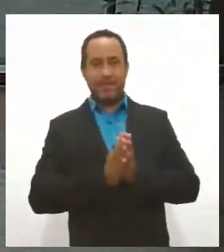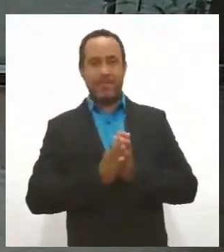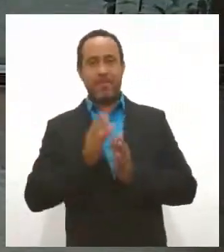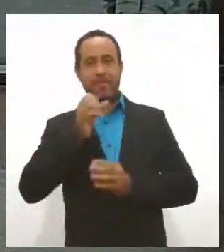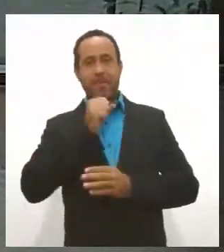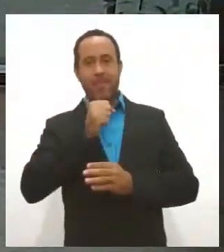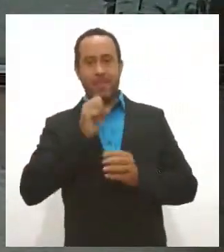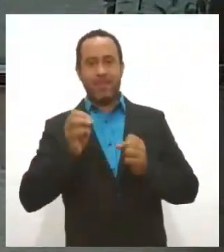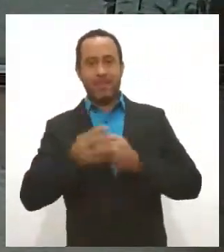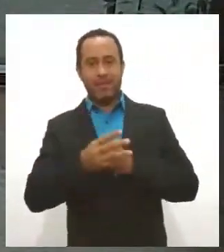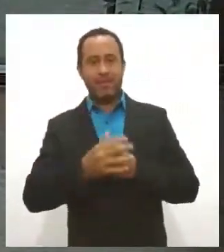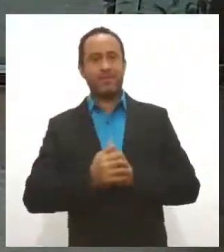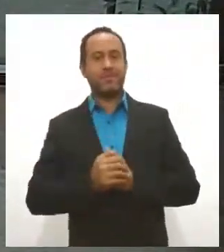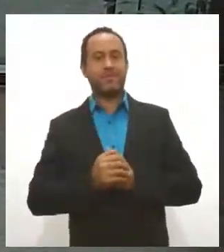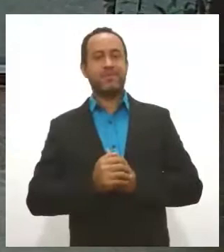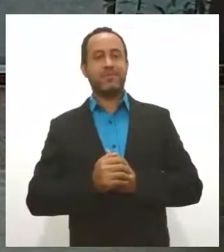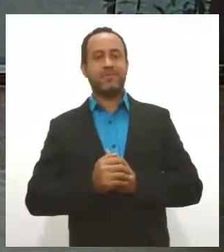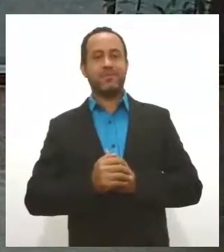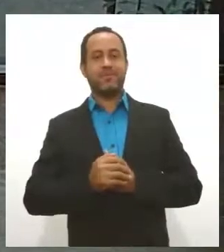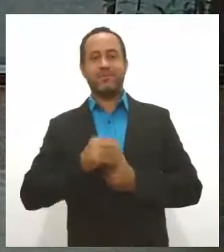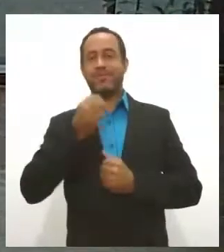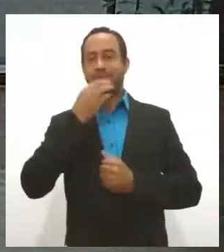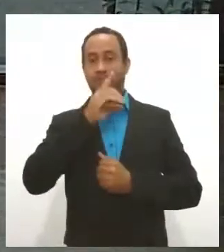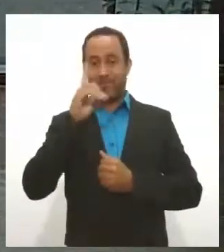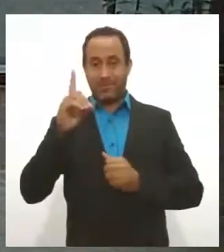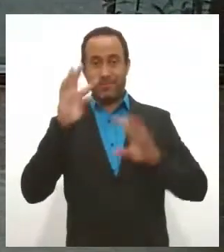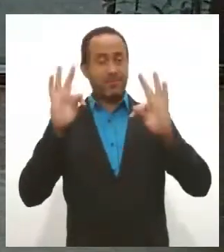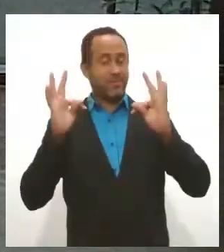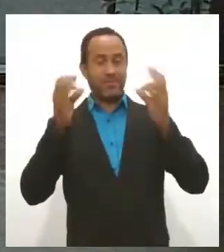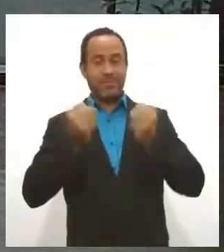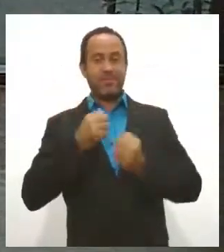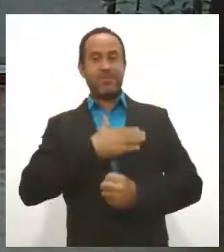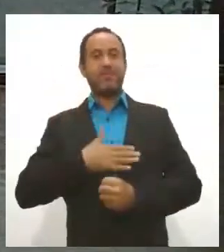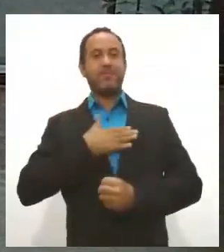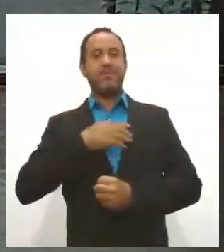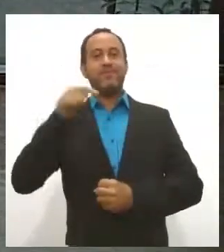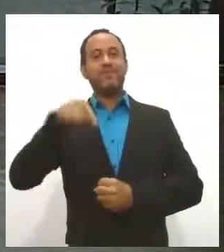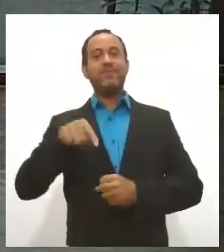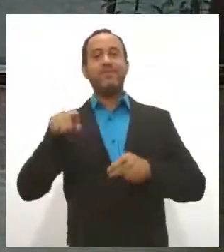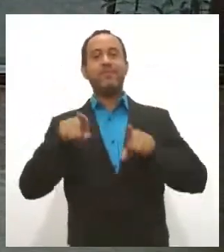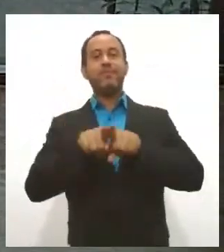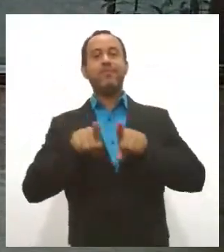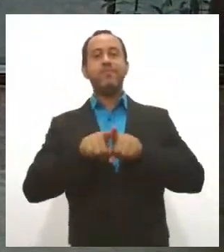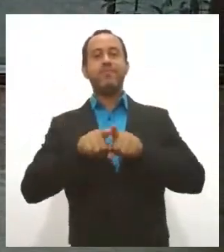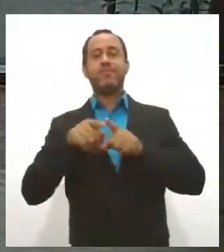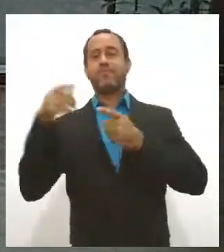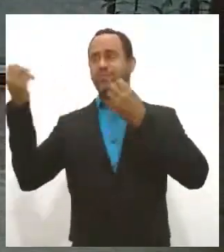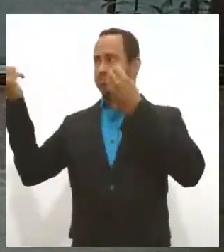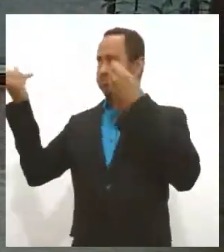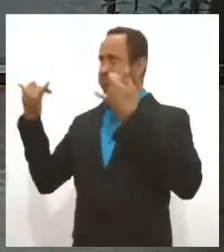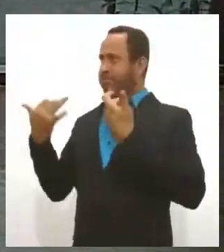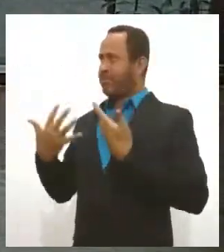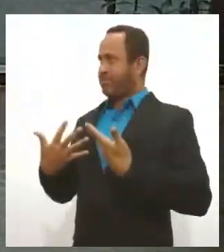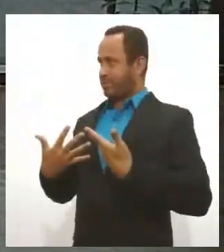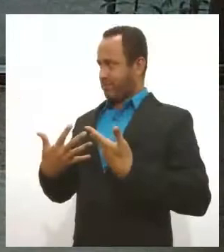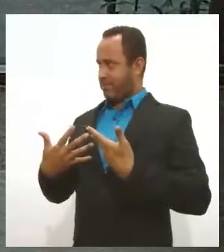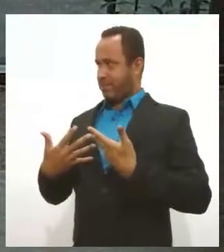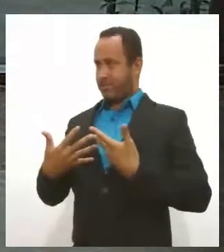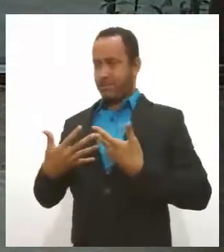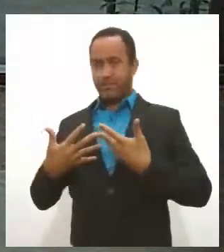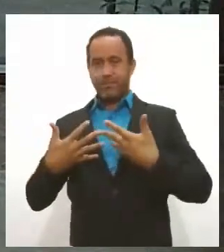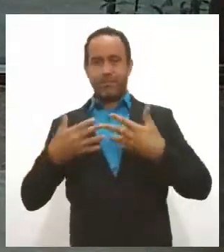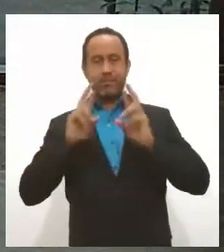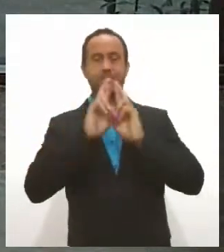ao Jornal da Lese. Bom dia a todos, é um prazer estar aqui com vocês. Fala para a gente o resultado